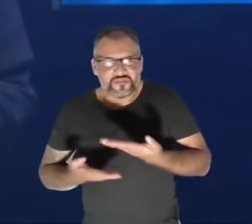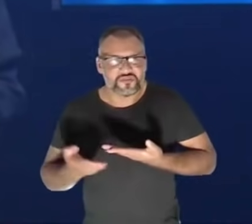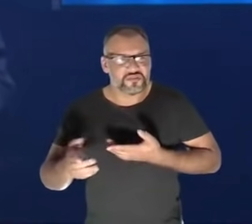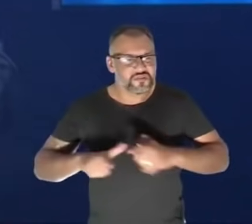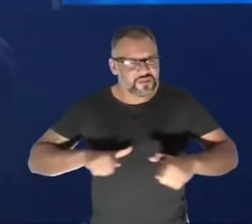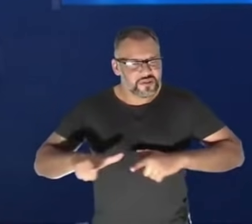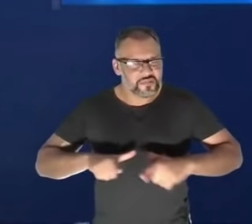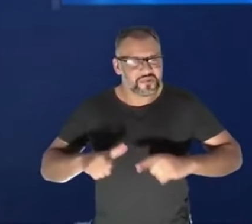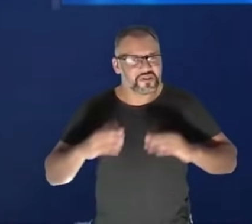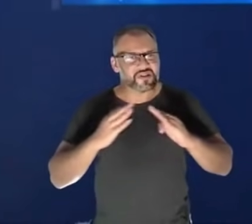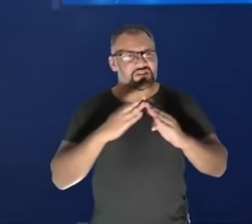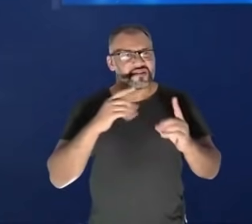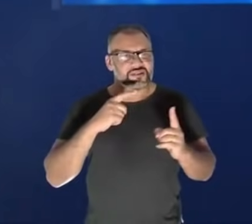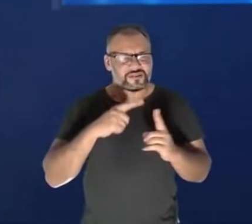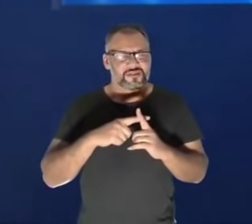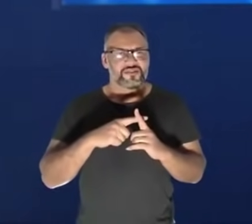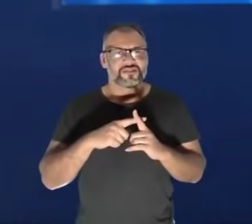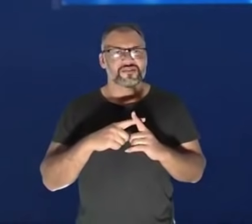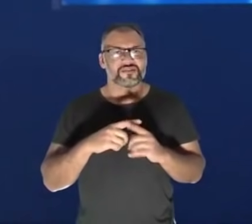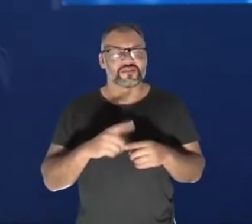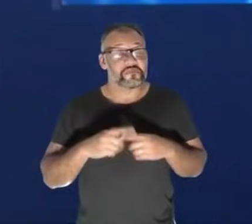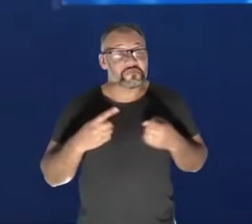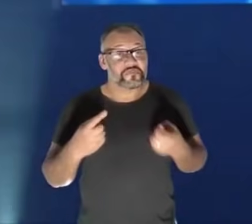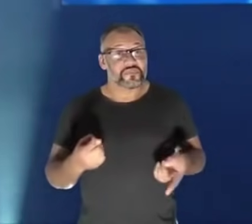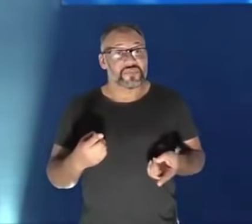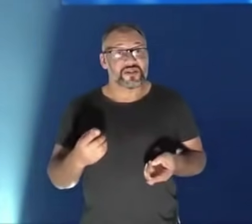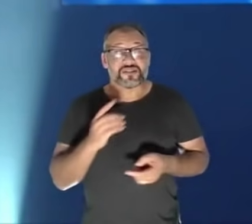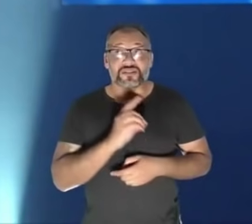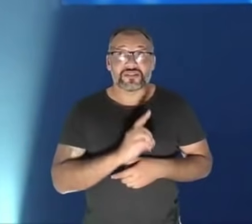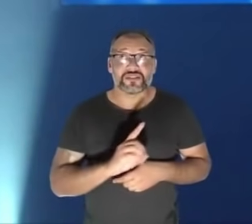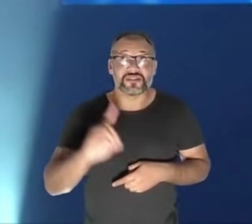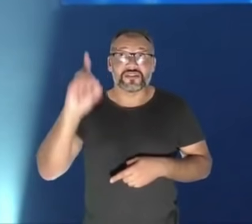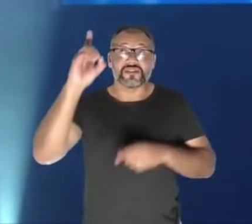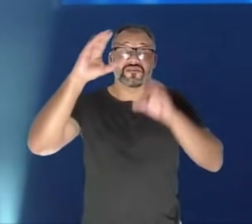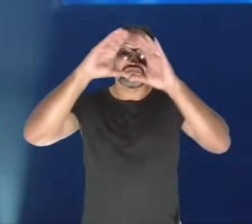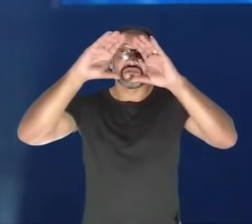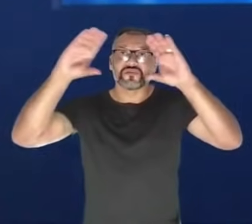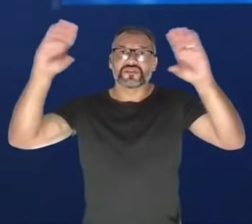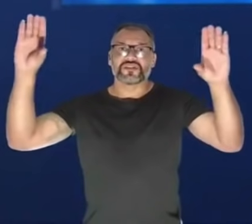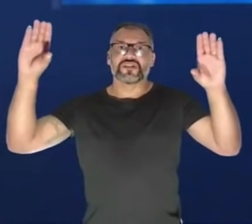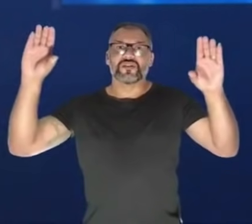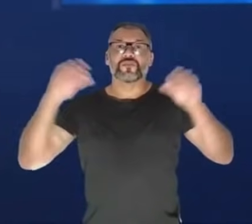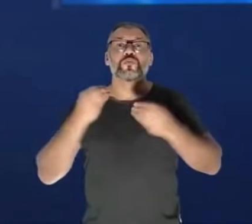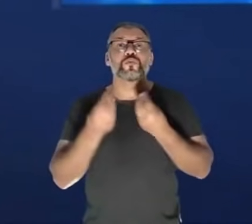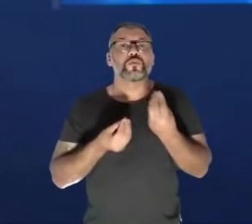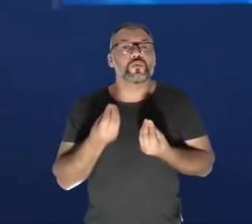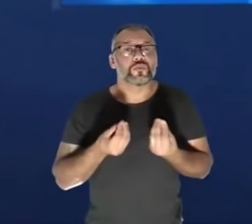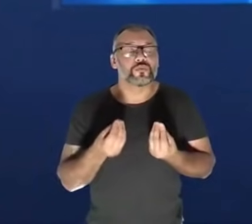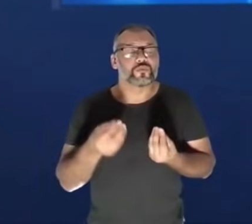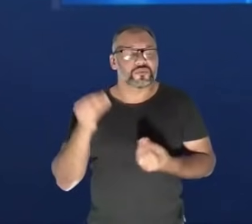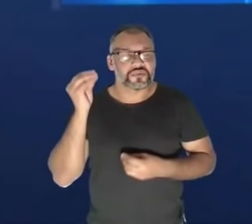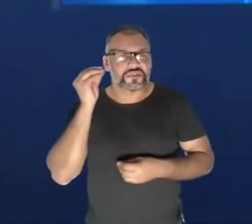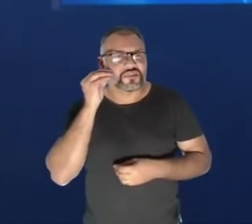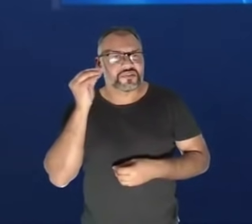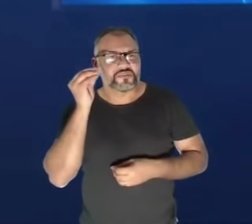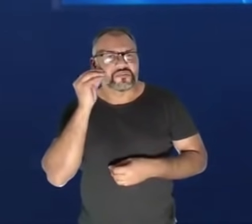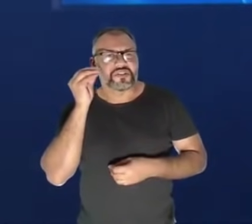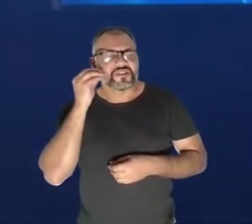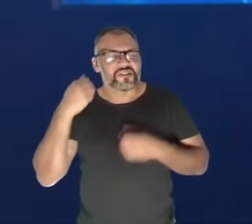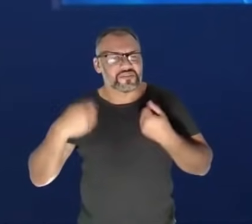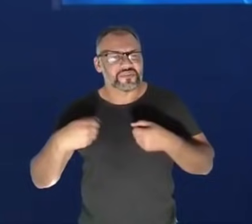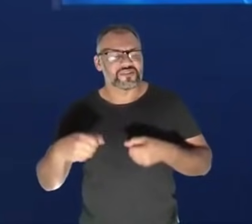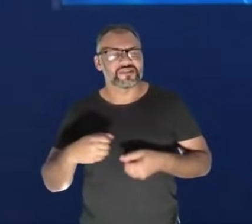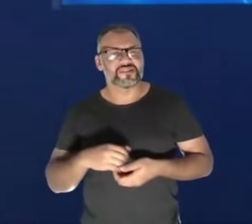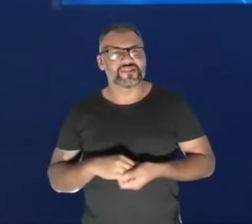parte mas o que leva a gente para o céu é uma experiência e talvez o cansaço a